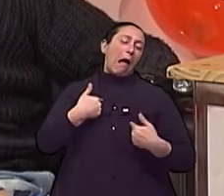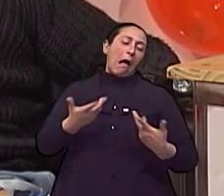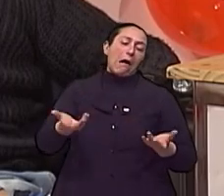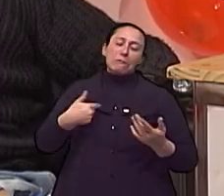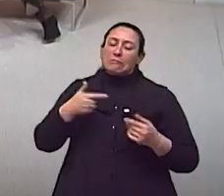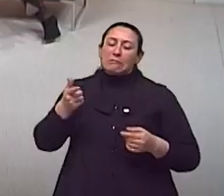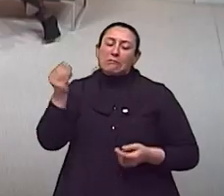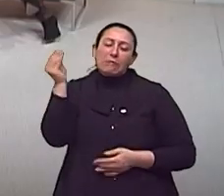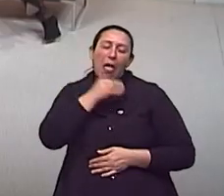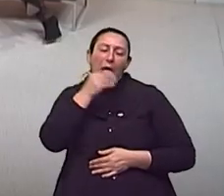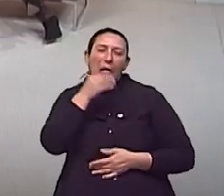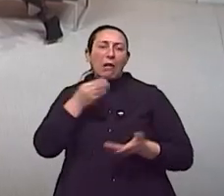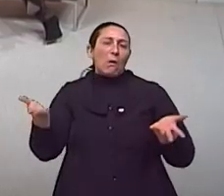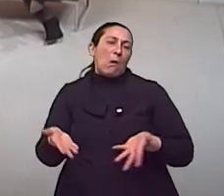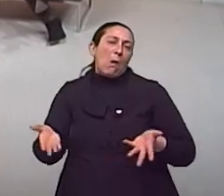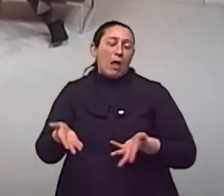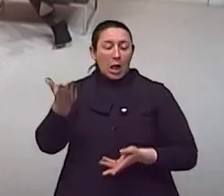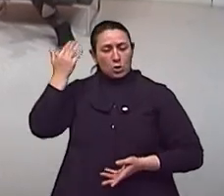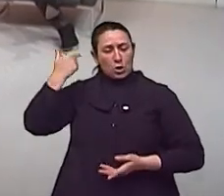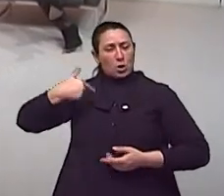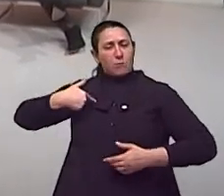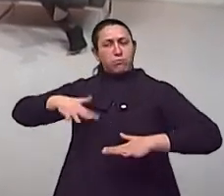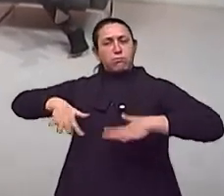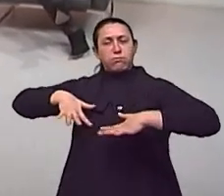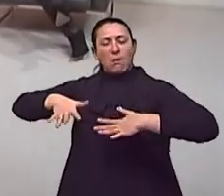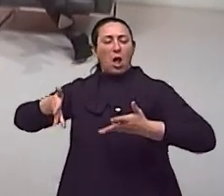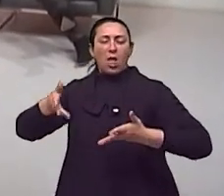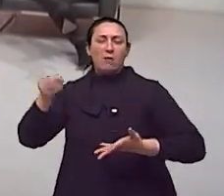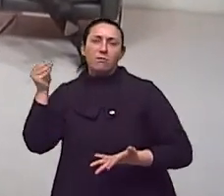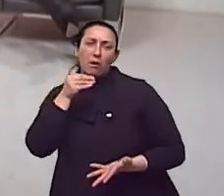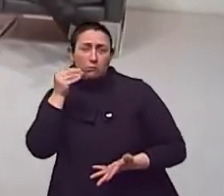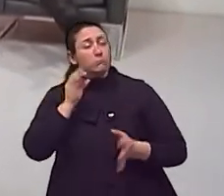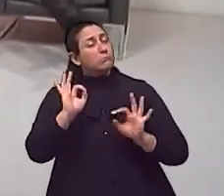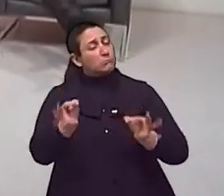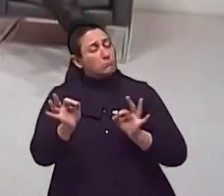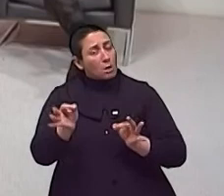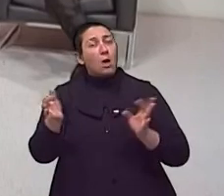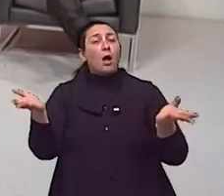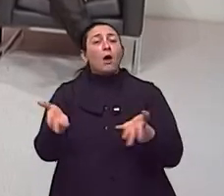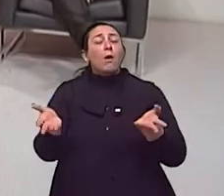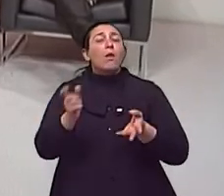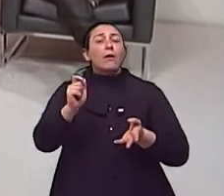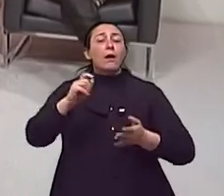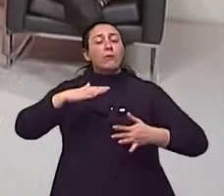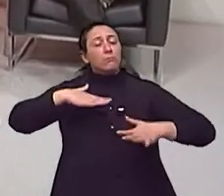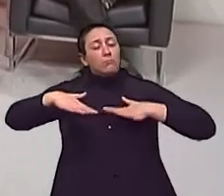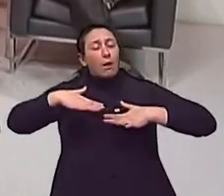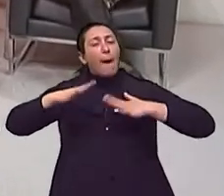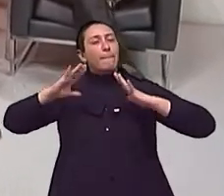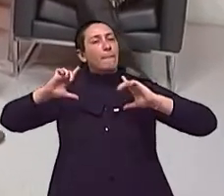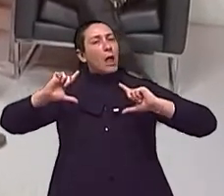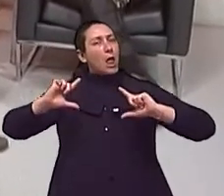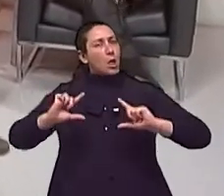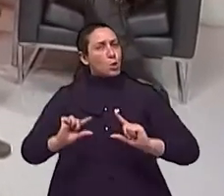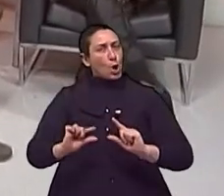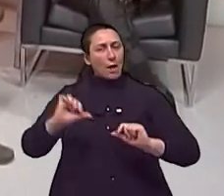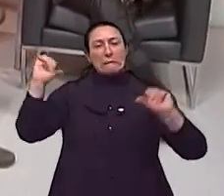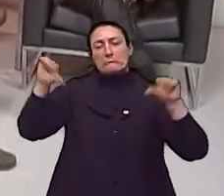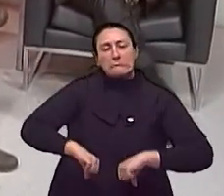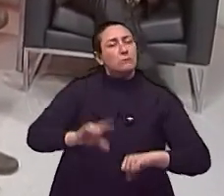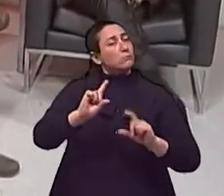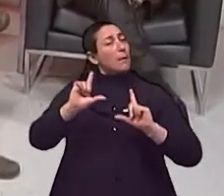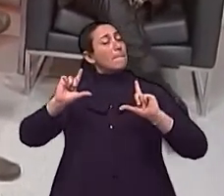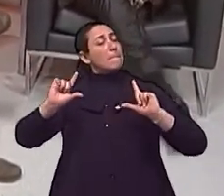ritmo né que nem eu costumo dizer agora estás num outro ritmo não outro ritmo que haja uma adequação na já sabe qual será